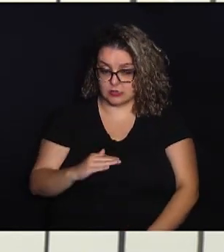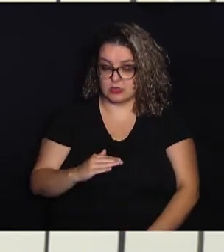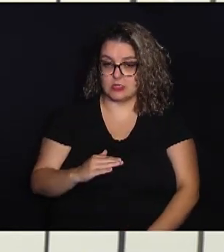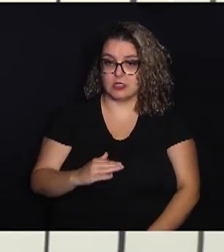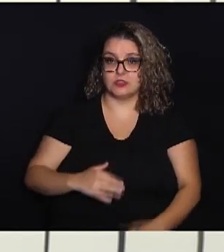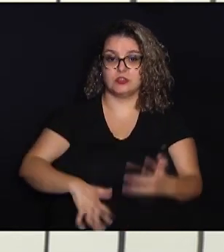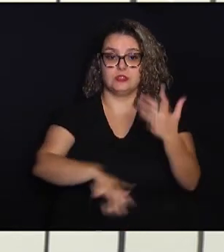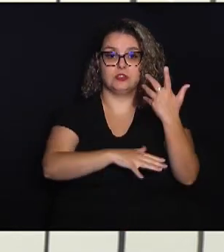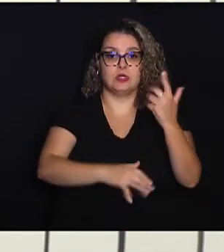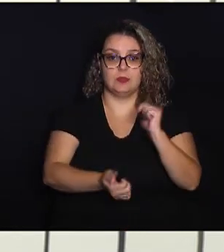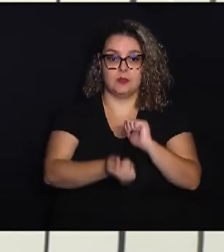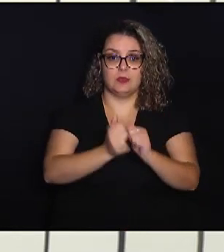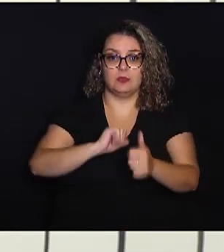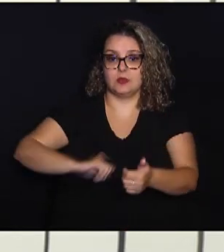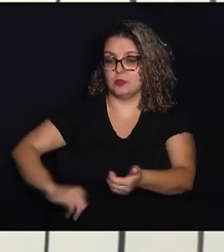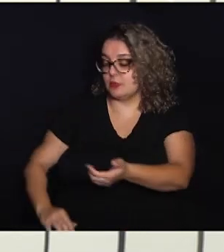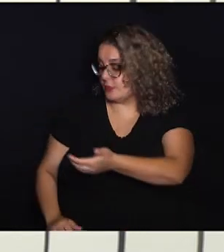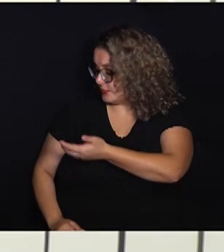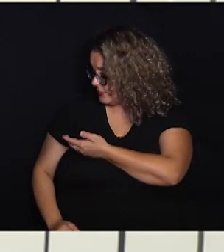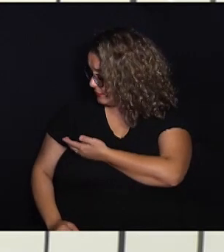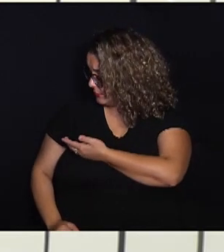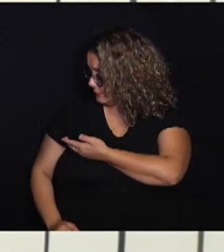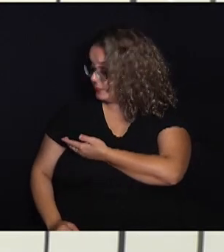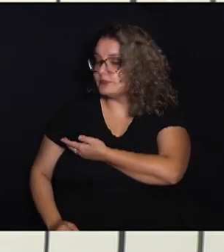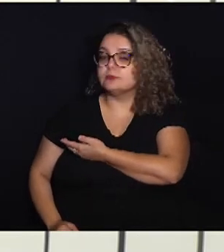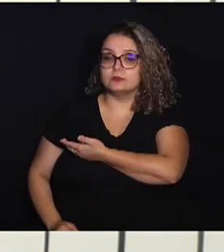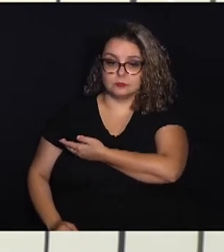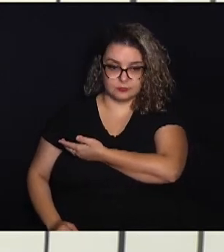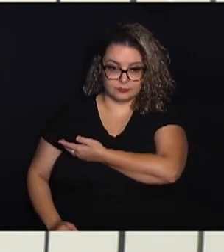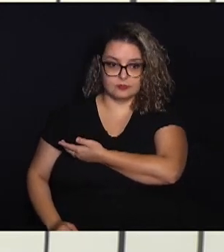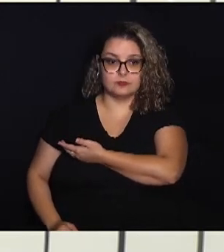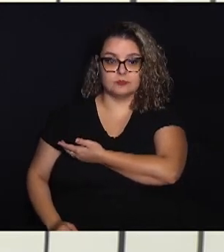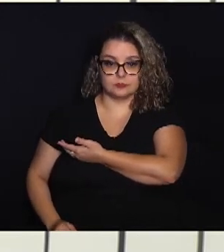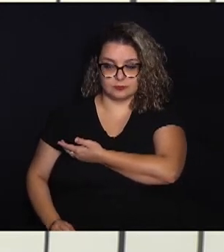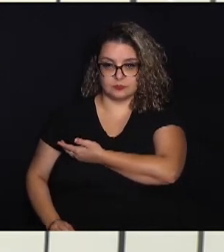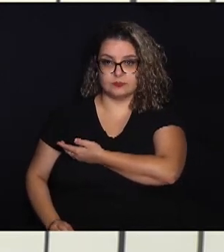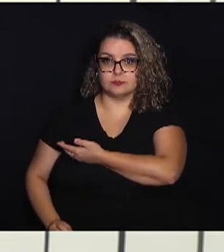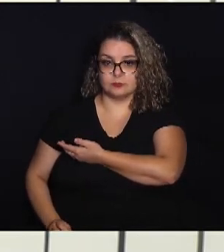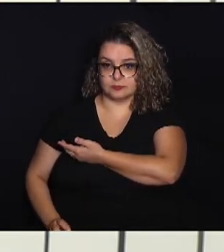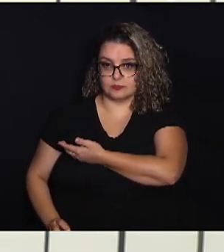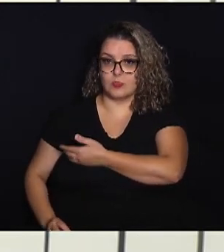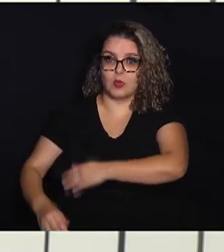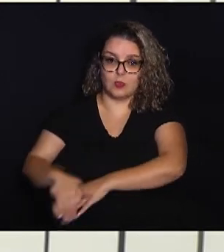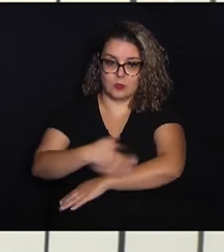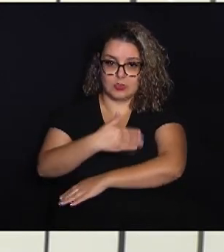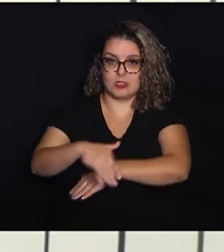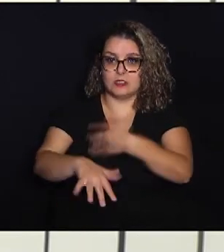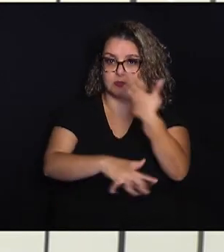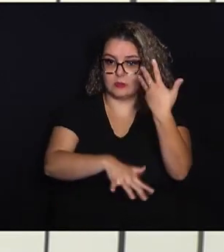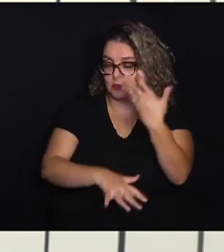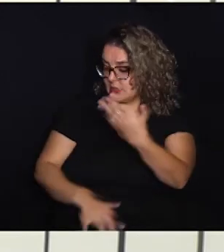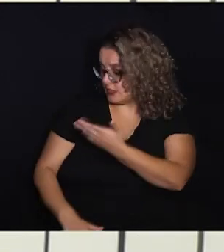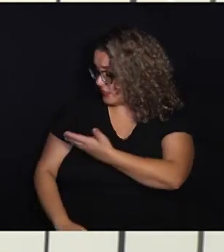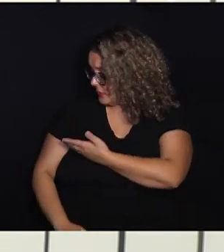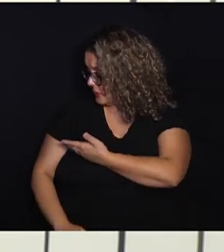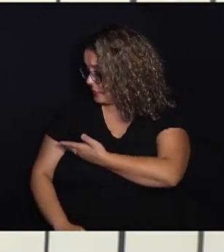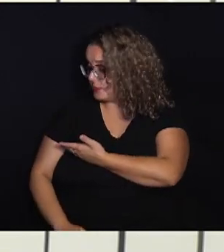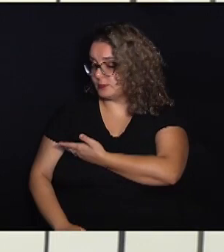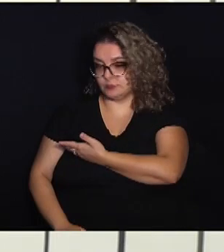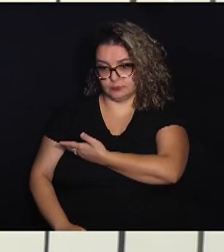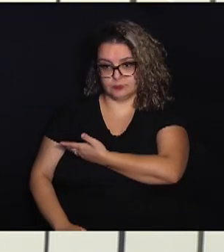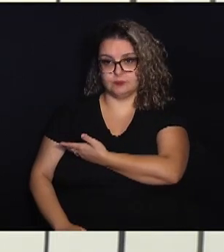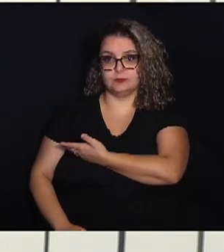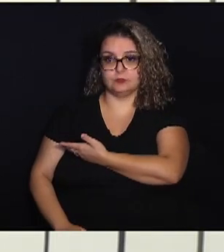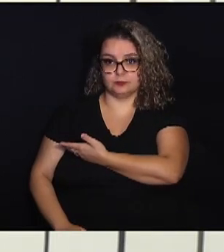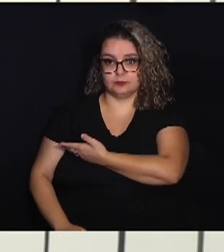de Esportes Argemiro Roque, que fica na rua João Batista Murato do Canto, 390, no bairro São Bernardo.